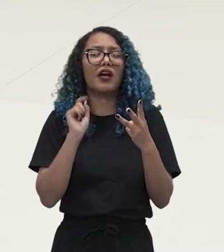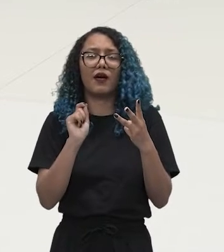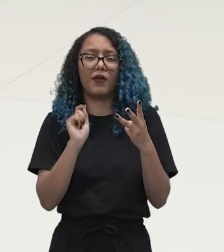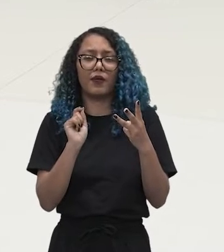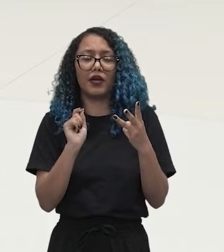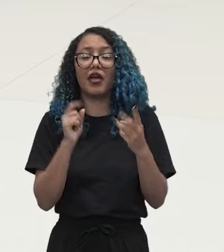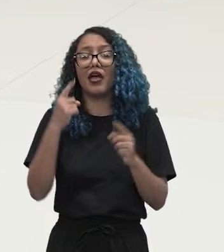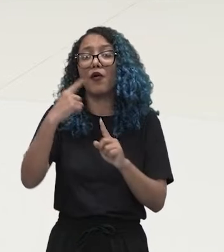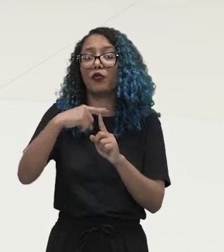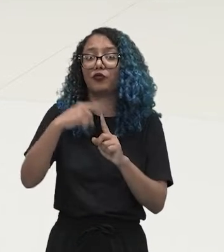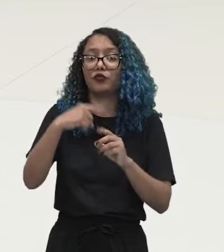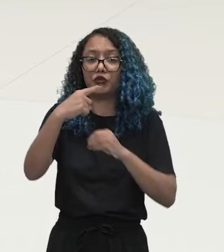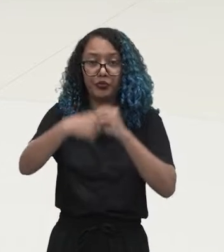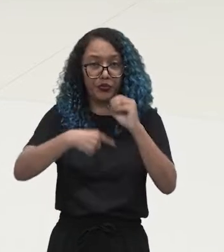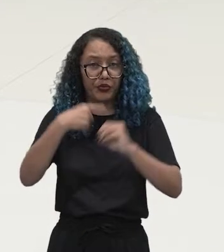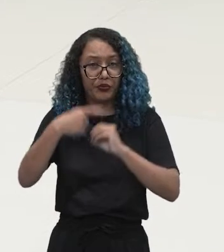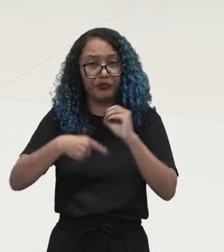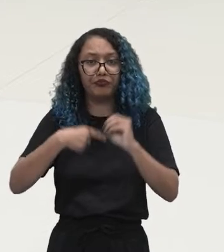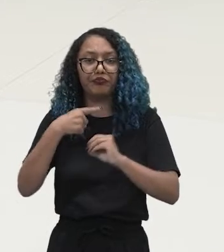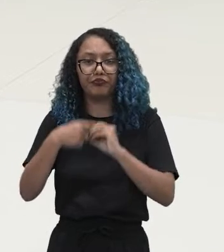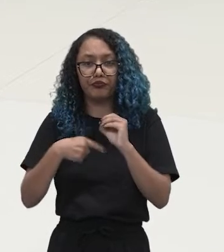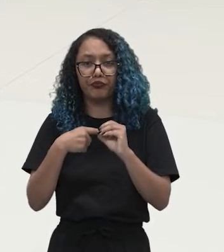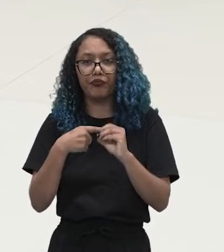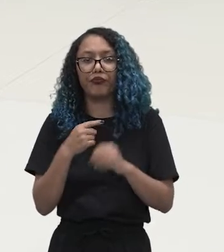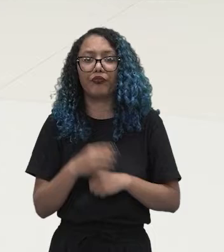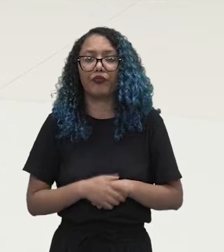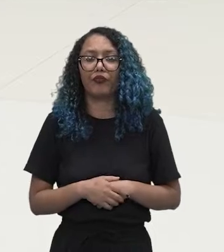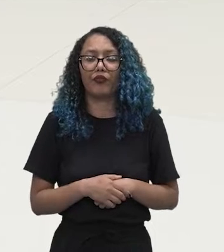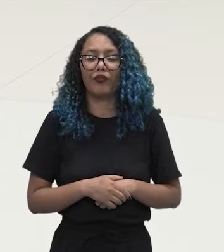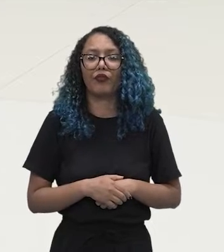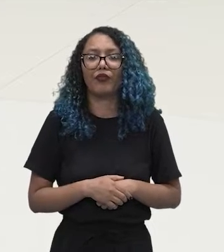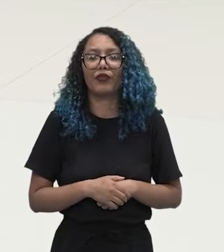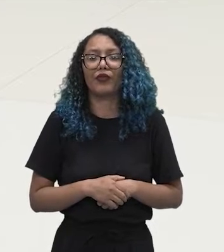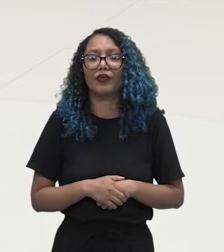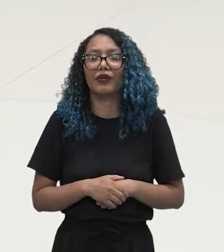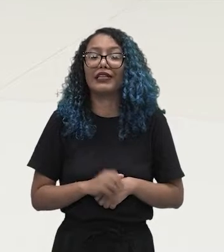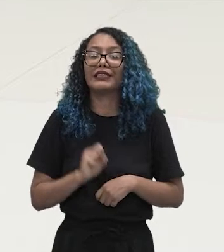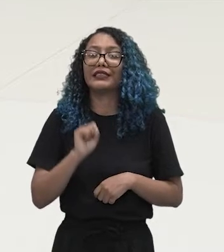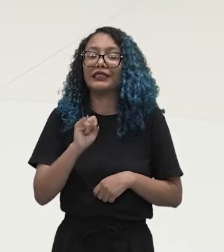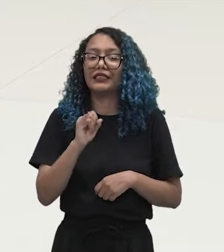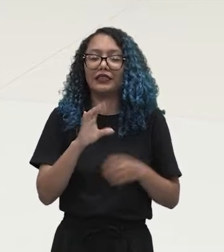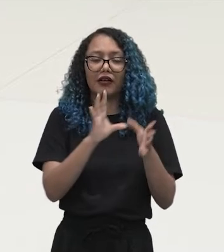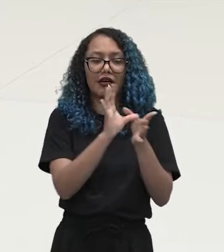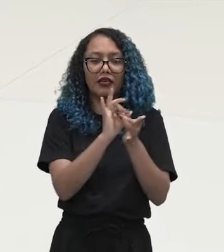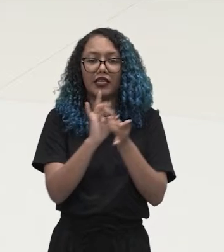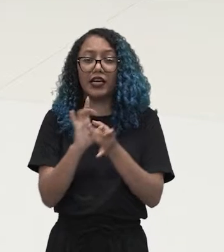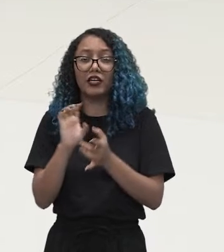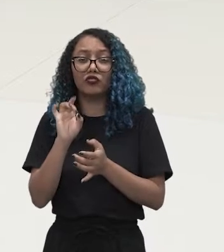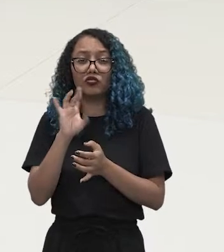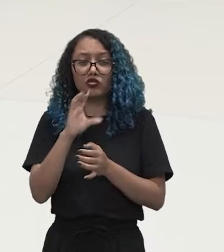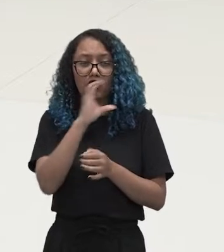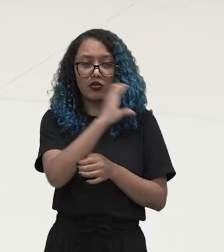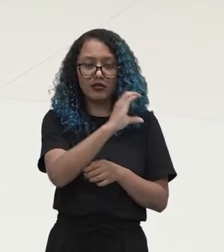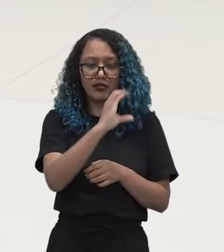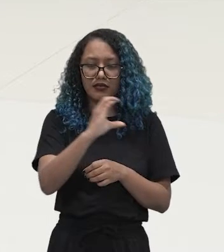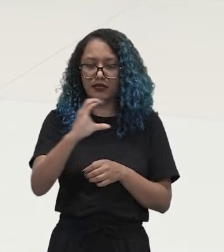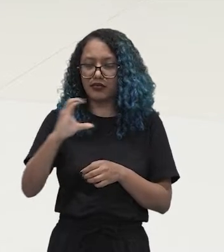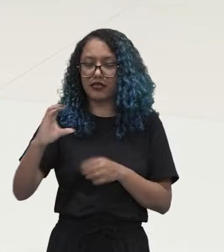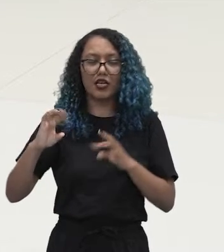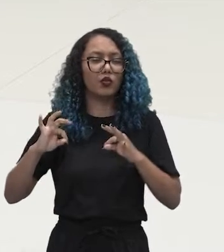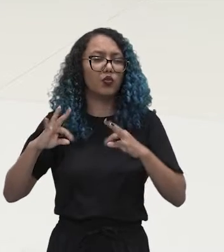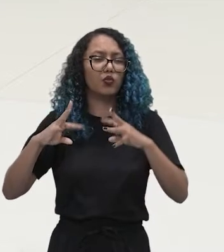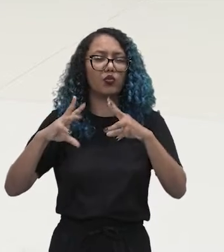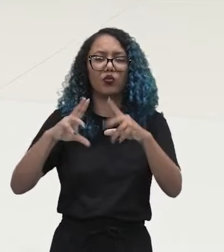natureza dos átomos. O que significa a natureza dos átomos? Se a cadeia é formada só por carbonos, a cadeia